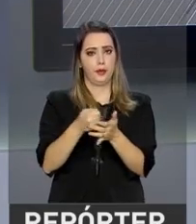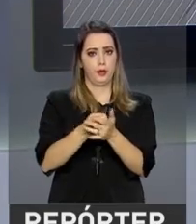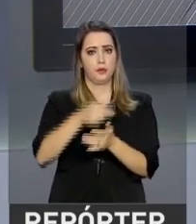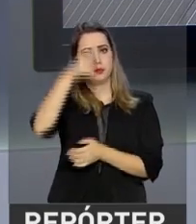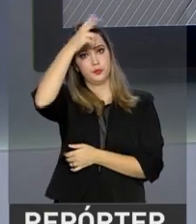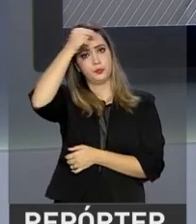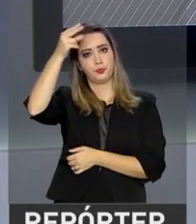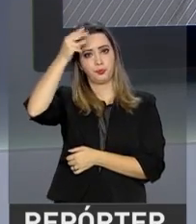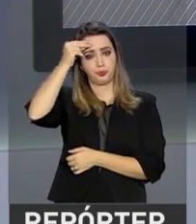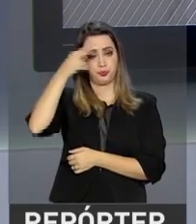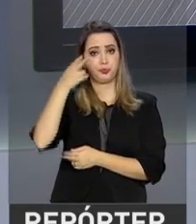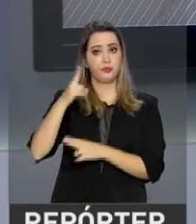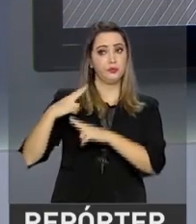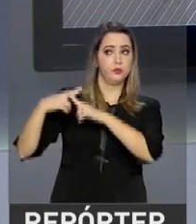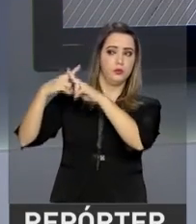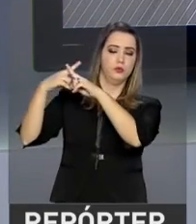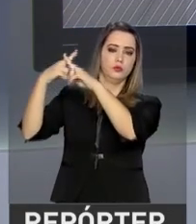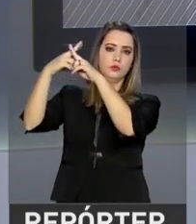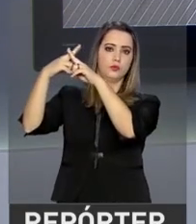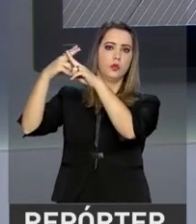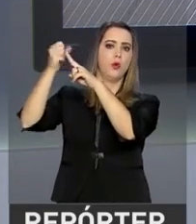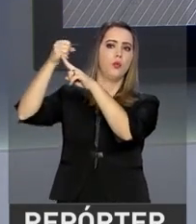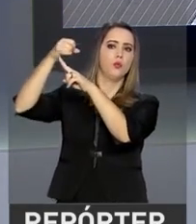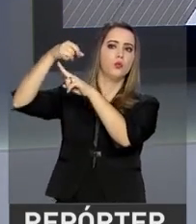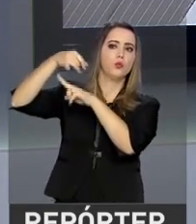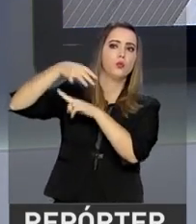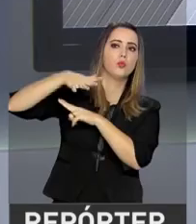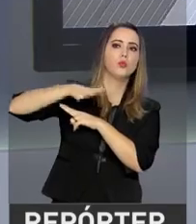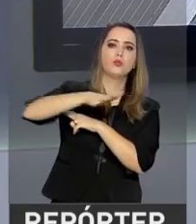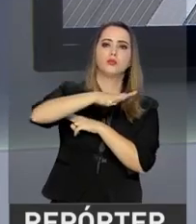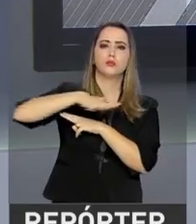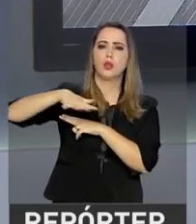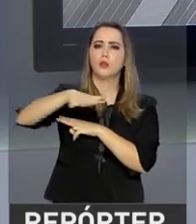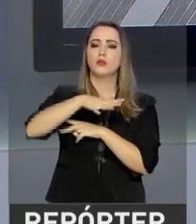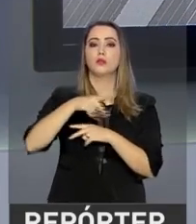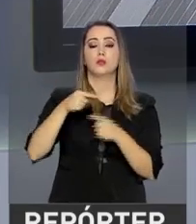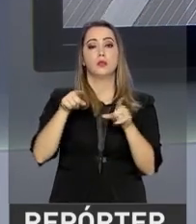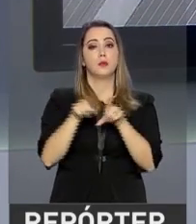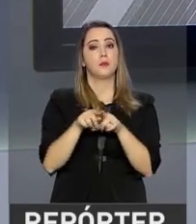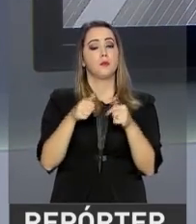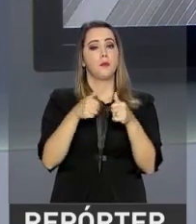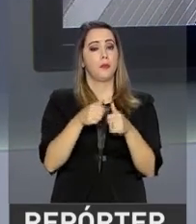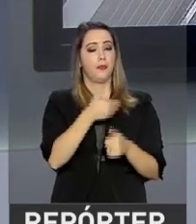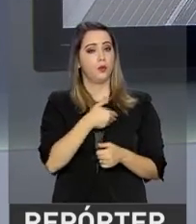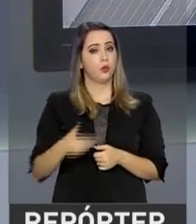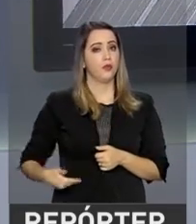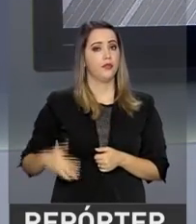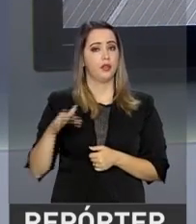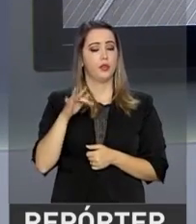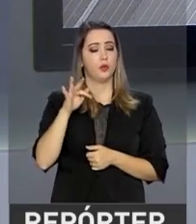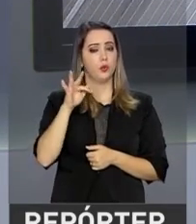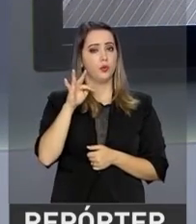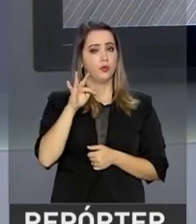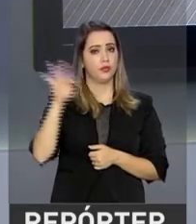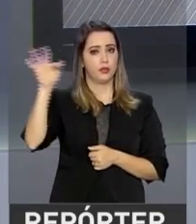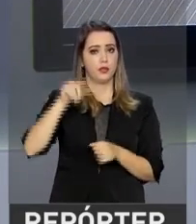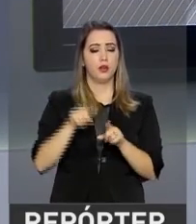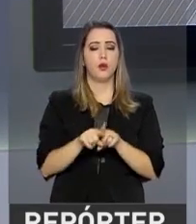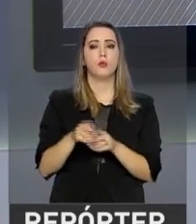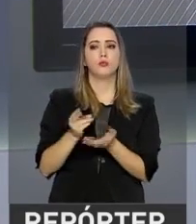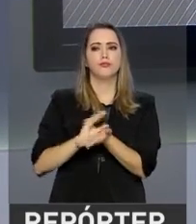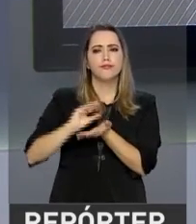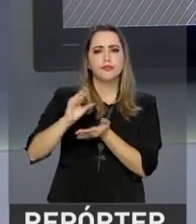feita por meio do satélite geoestacionário de defesa e comunicações estratégicas do governo brasileiro que recebeu 3